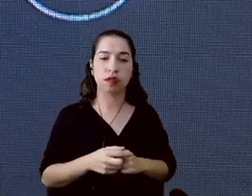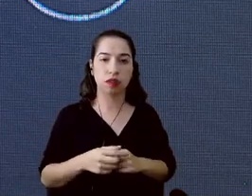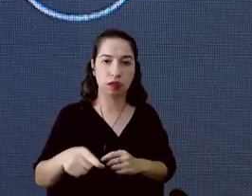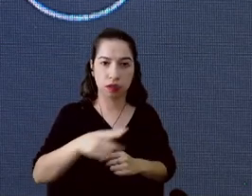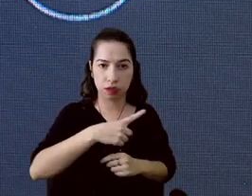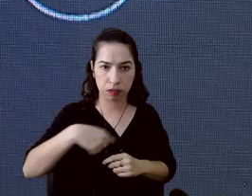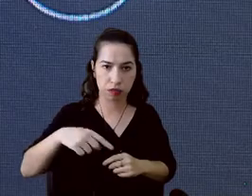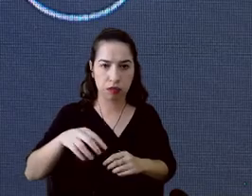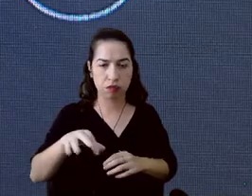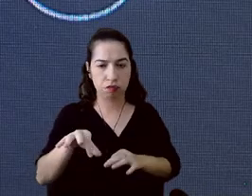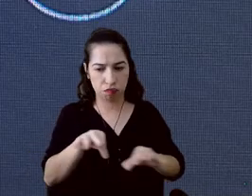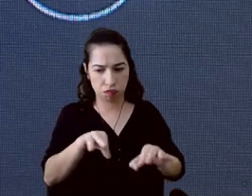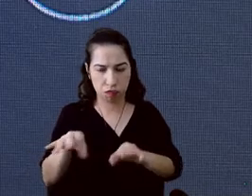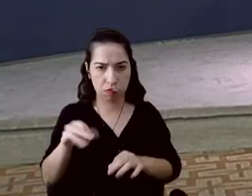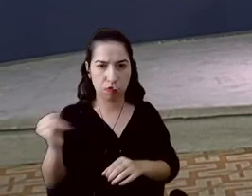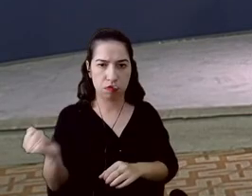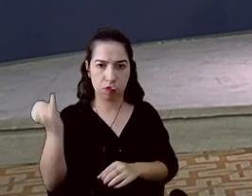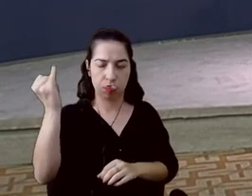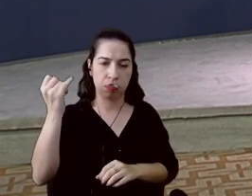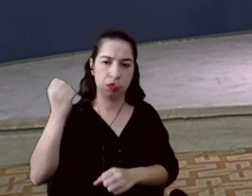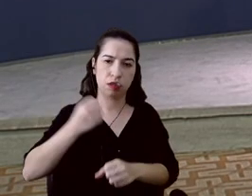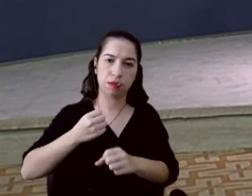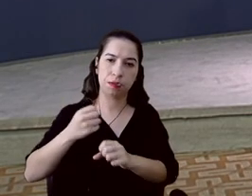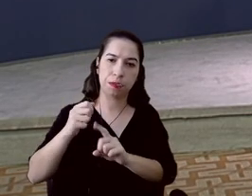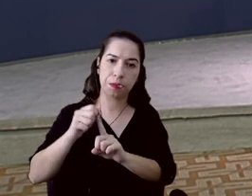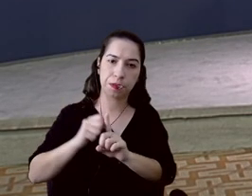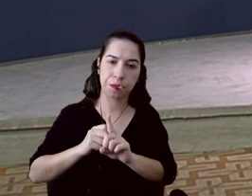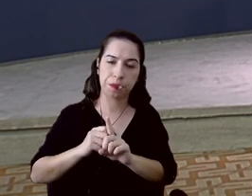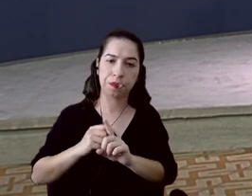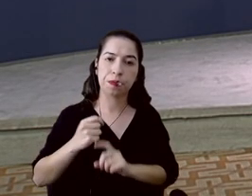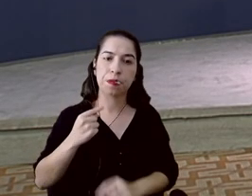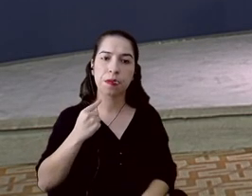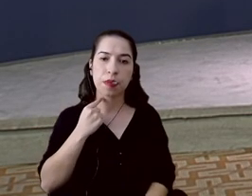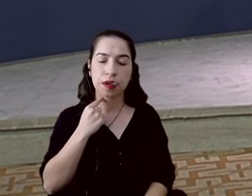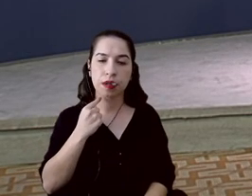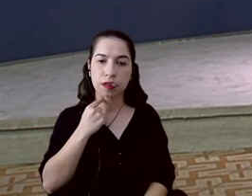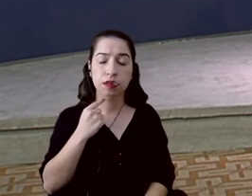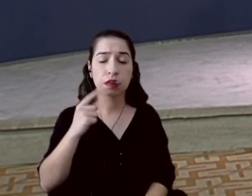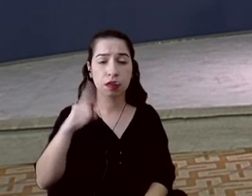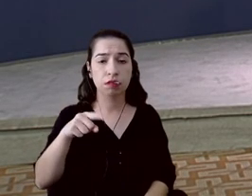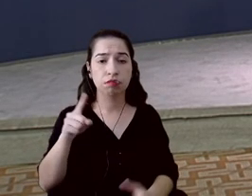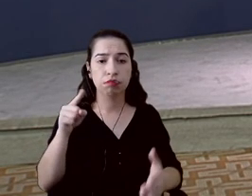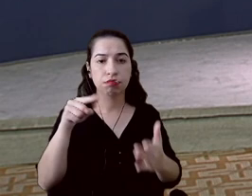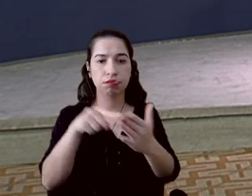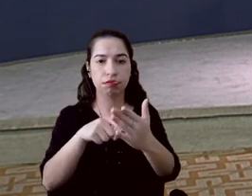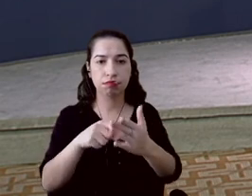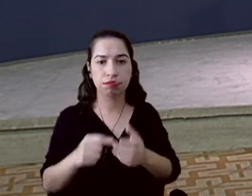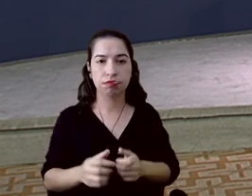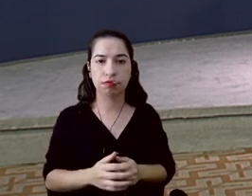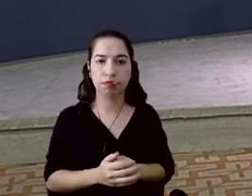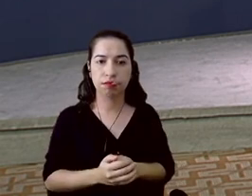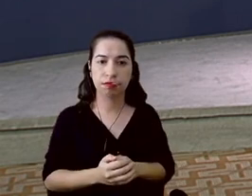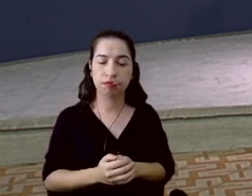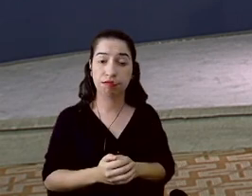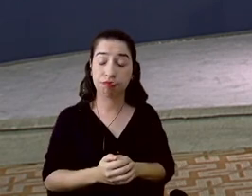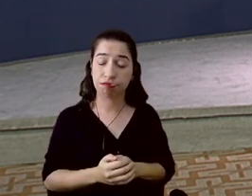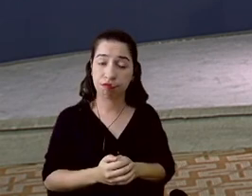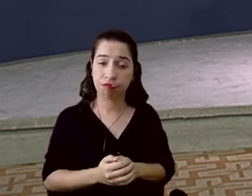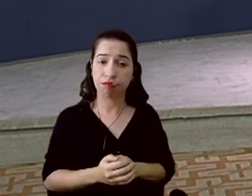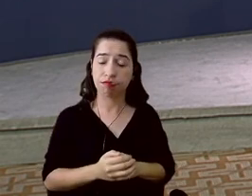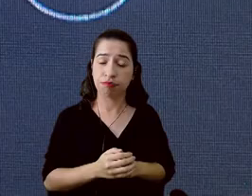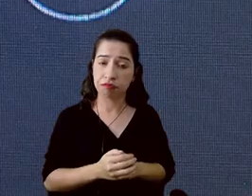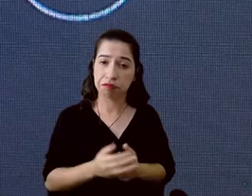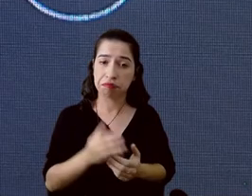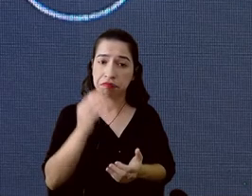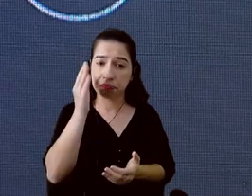importante em maio com esse objetivo e é curioso a gente foi super by the